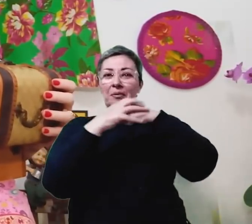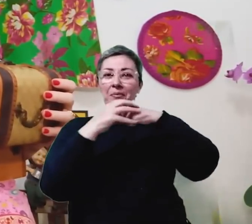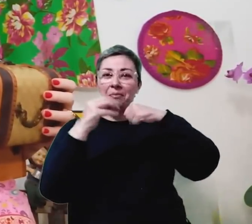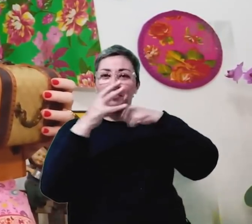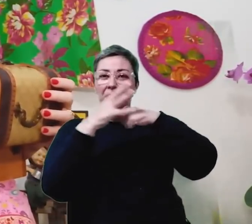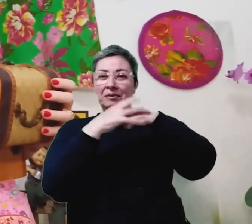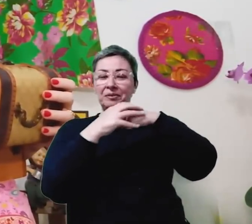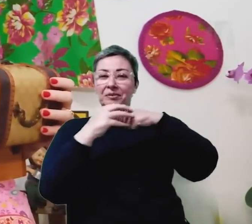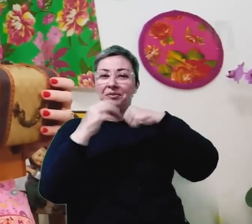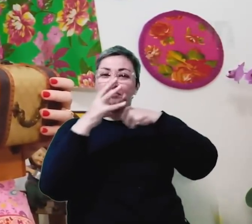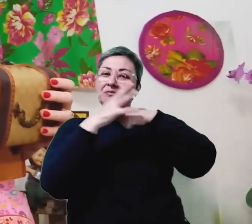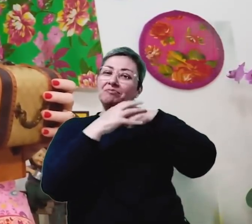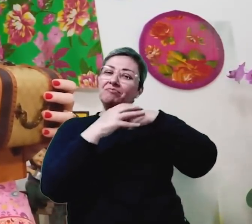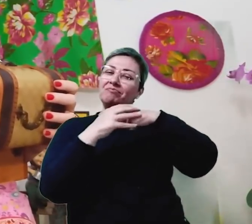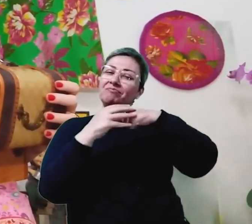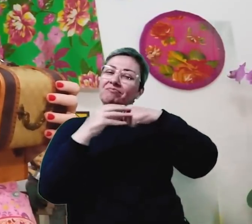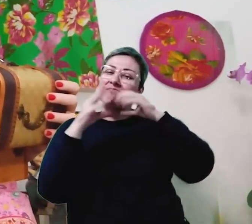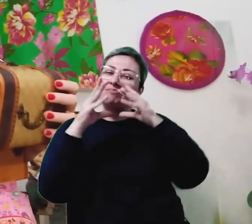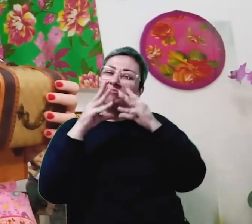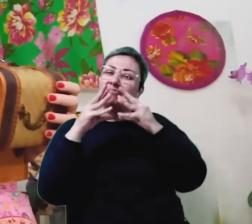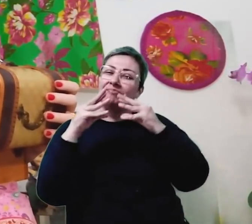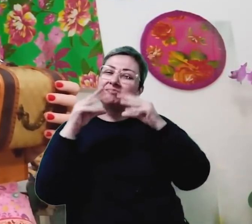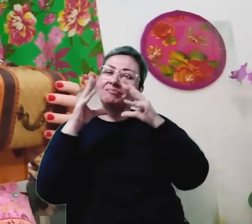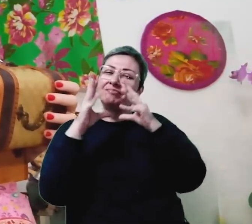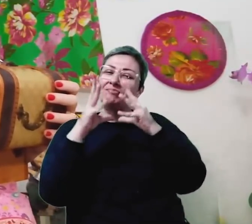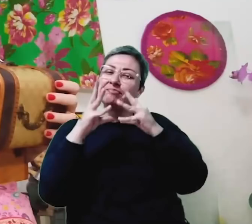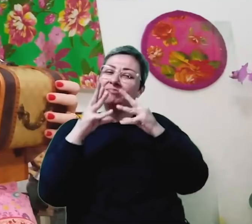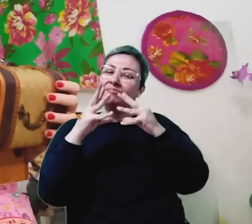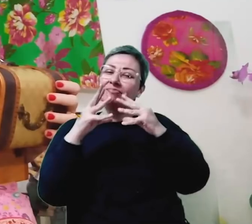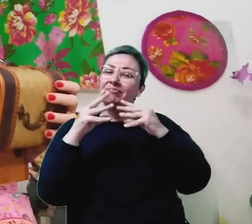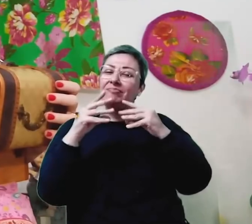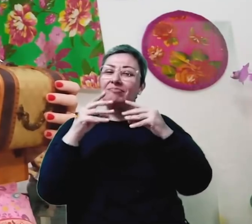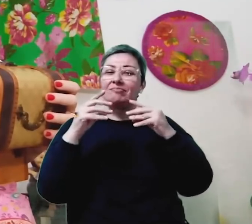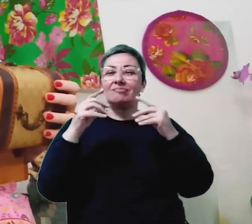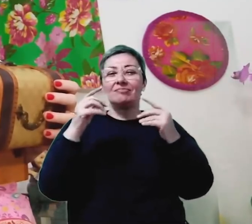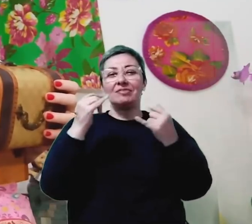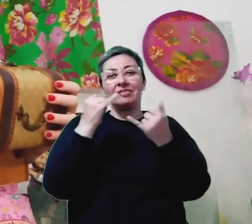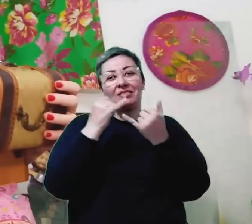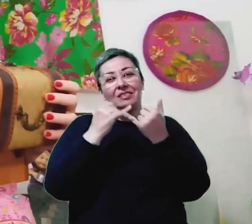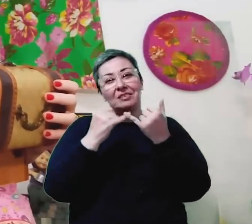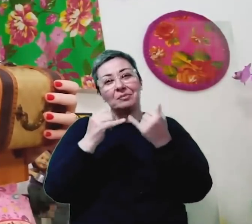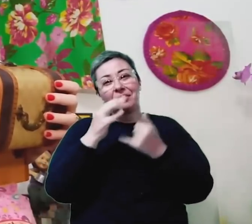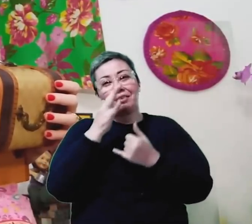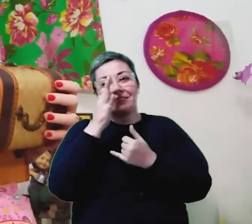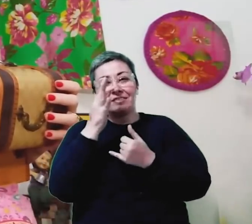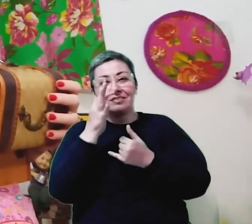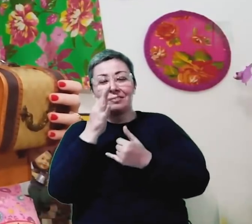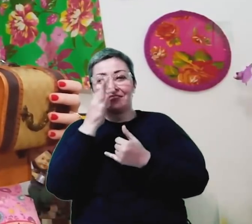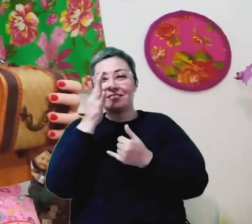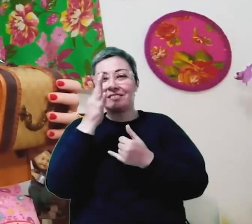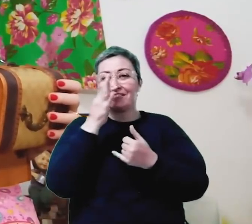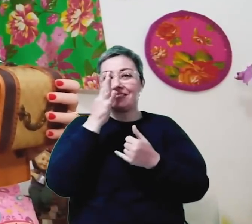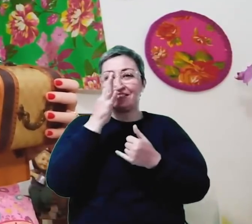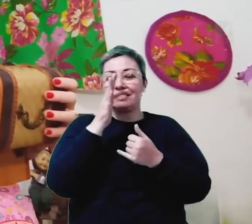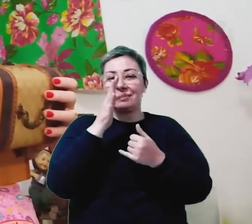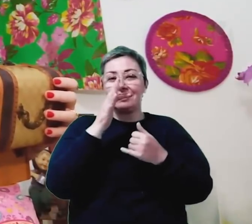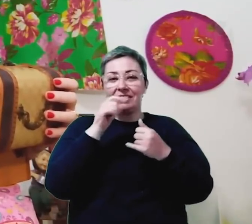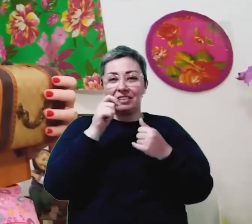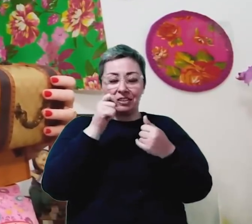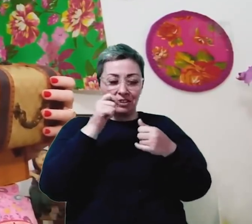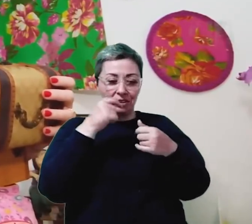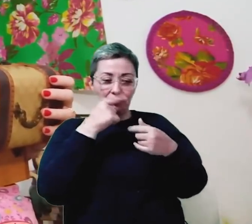pêssegos. Pêssegos macios, macios, como a flor, dentadas